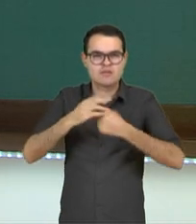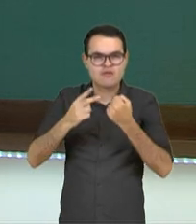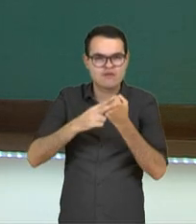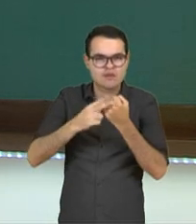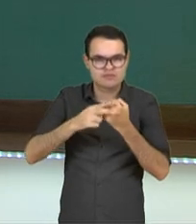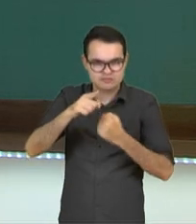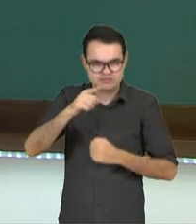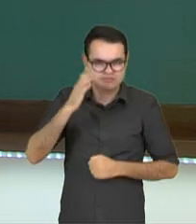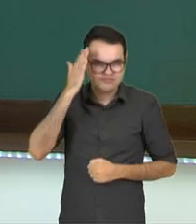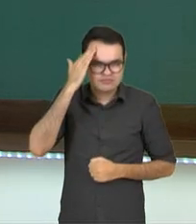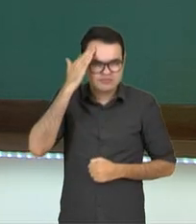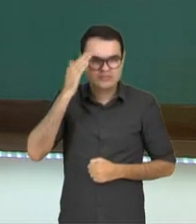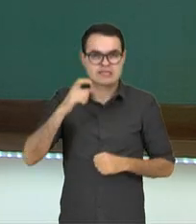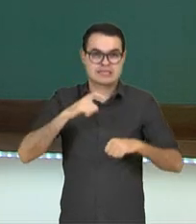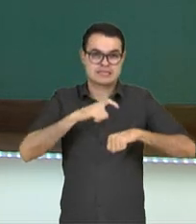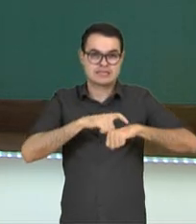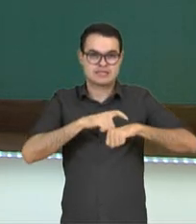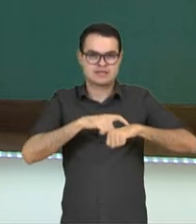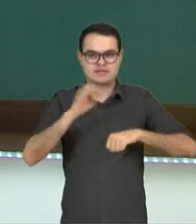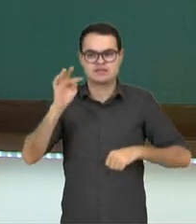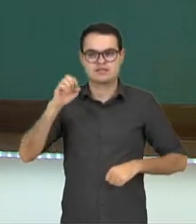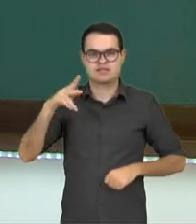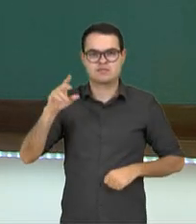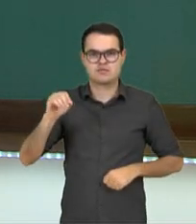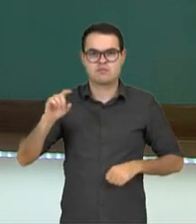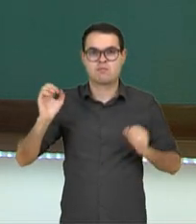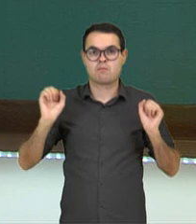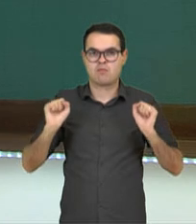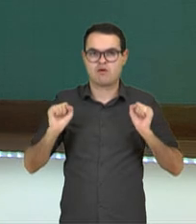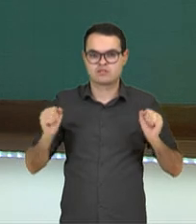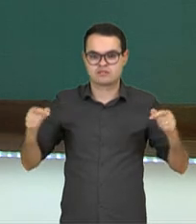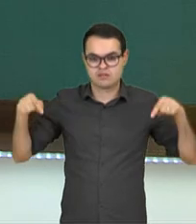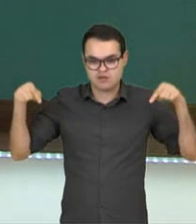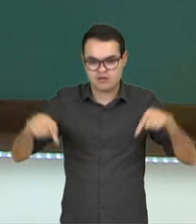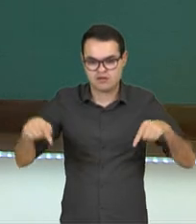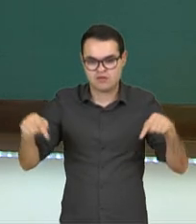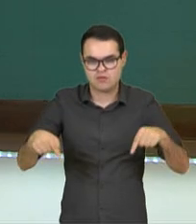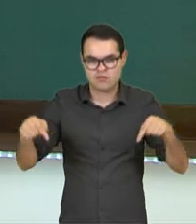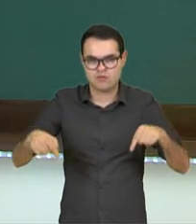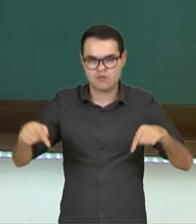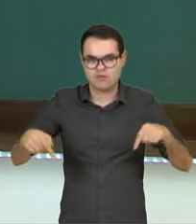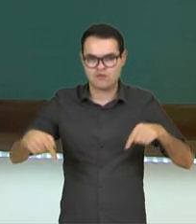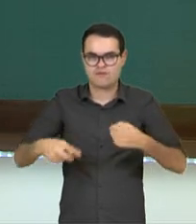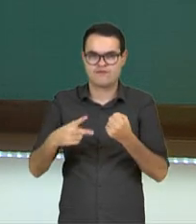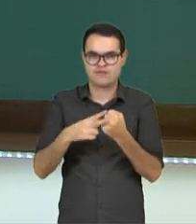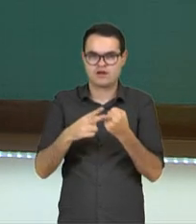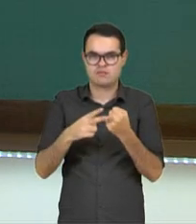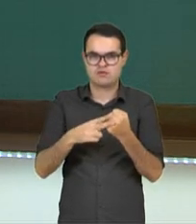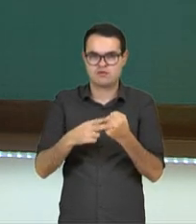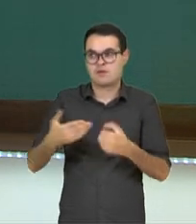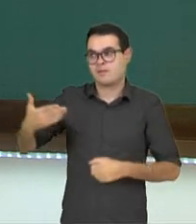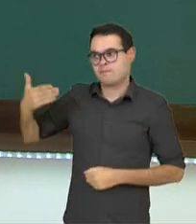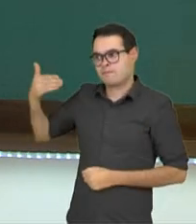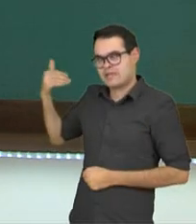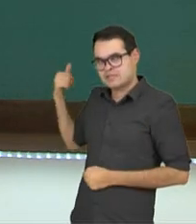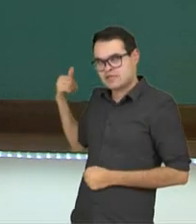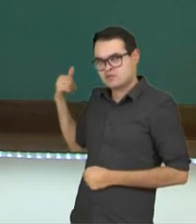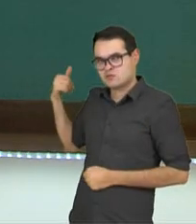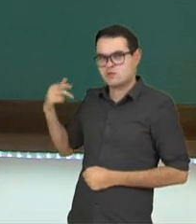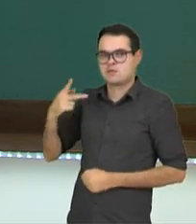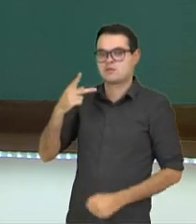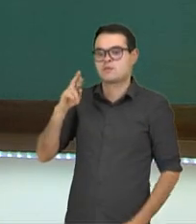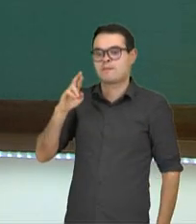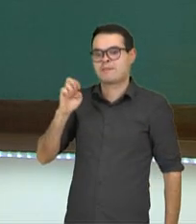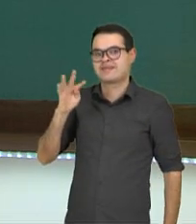estão? Lembrando, né, tempo verbal a gente pode ter o presente, que é quando acontecem as coisas no momento, passado ou pretérito, que é